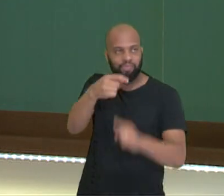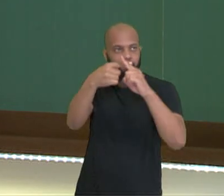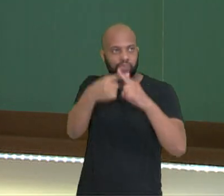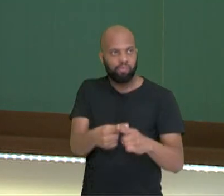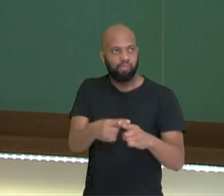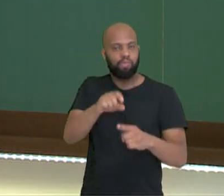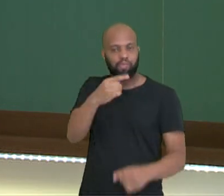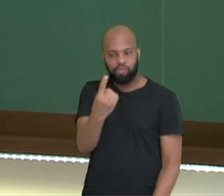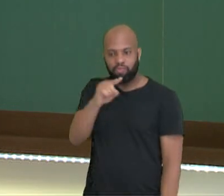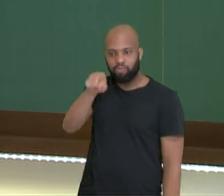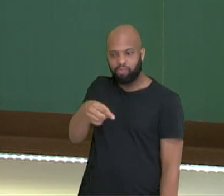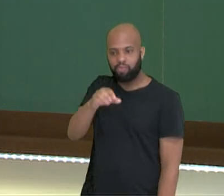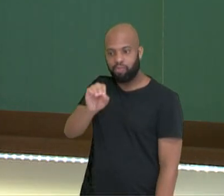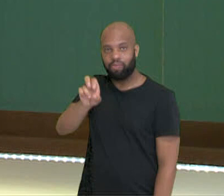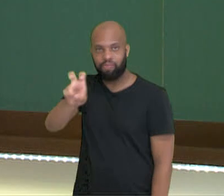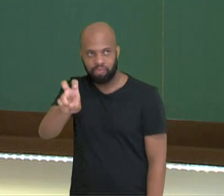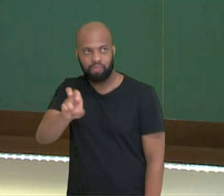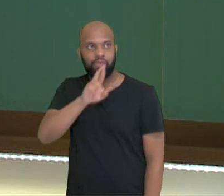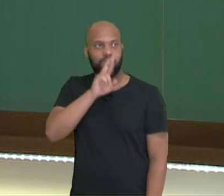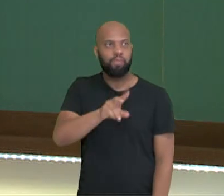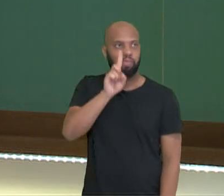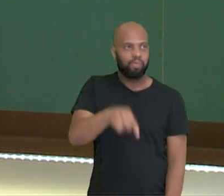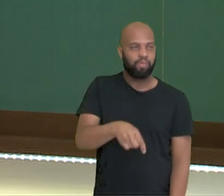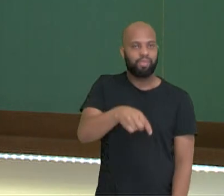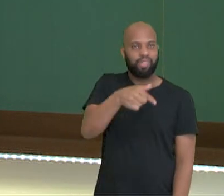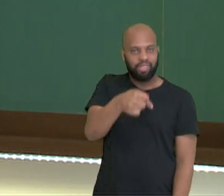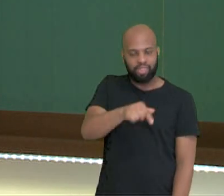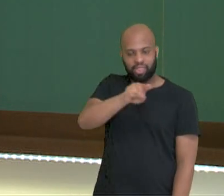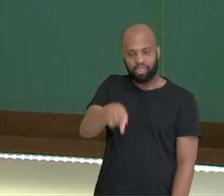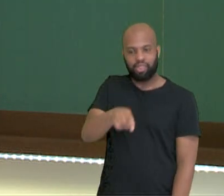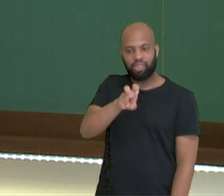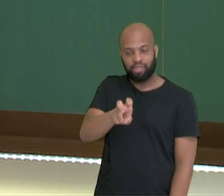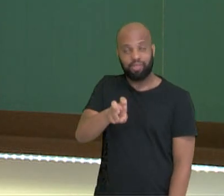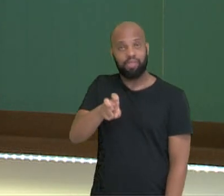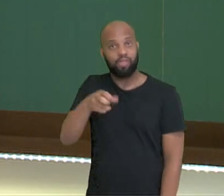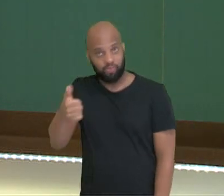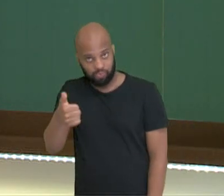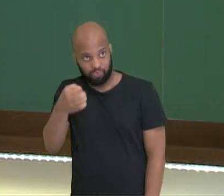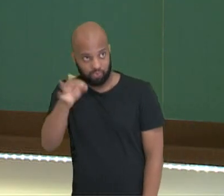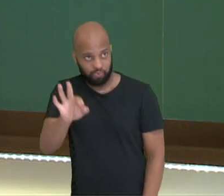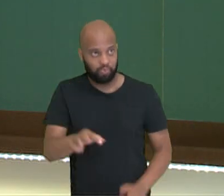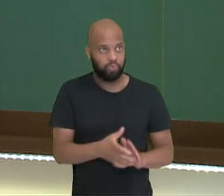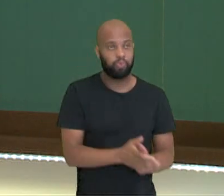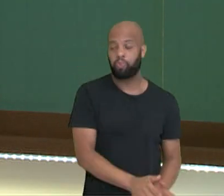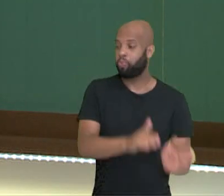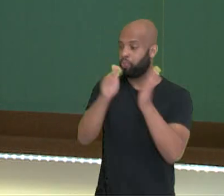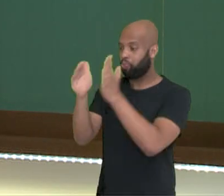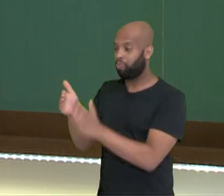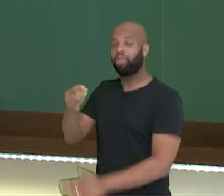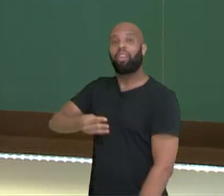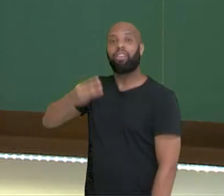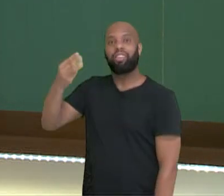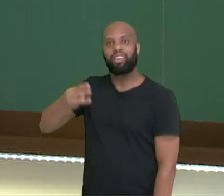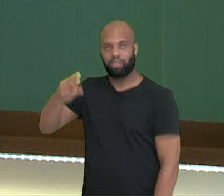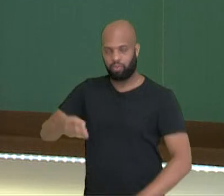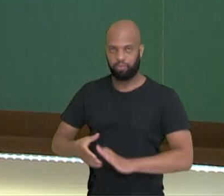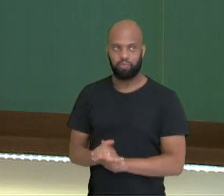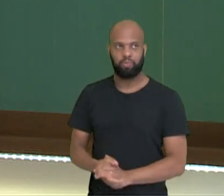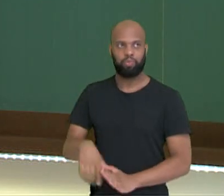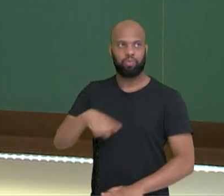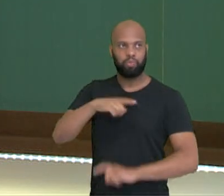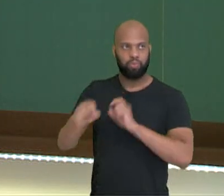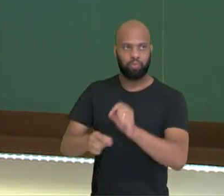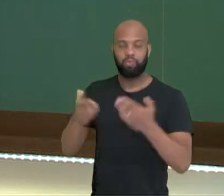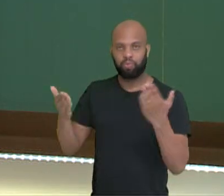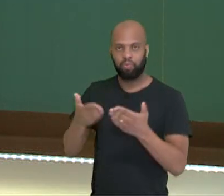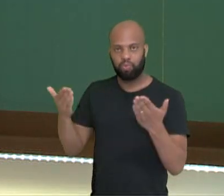dar R$ 7,51. Então, ao final do segundo mês, o preço de custo era esse daqui. Ao final do terceiro mês, então, ele